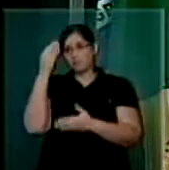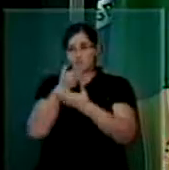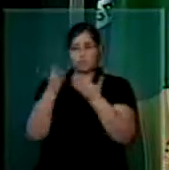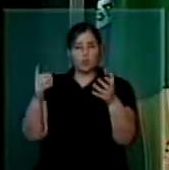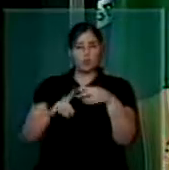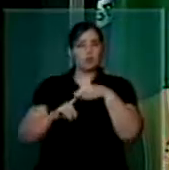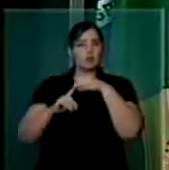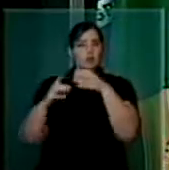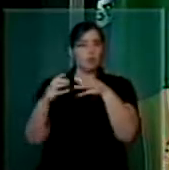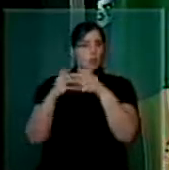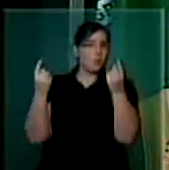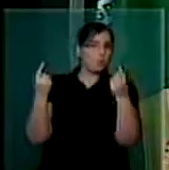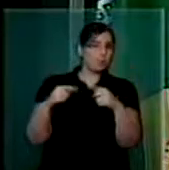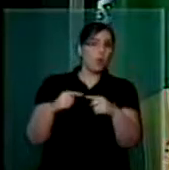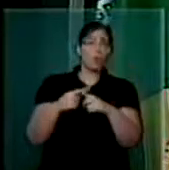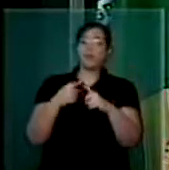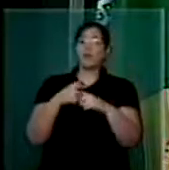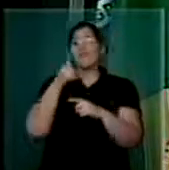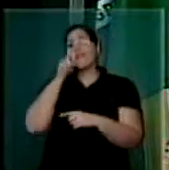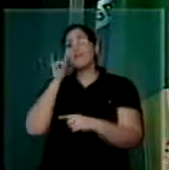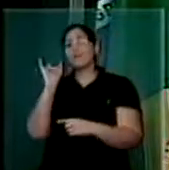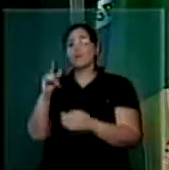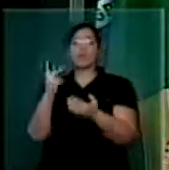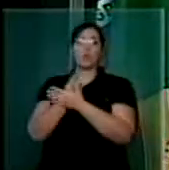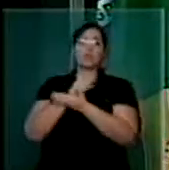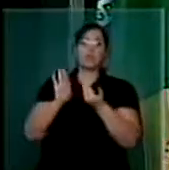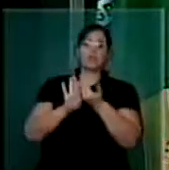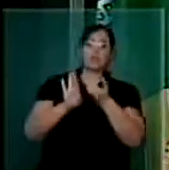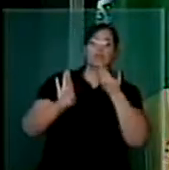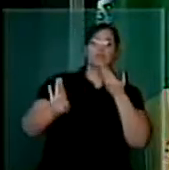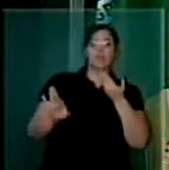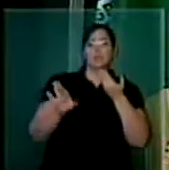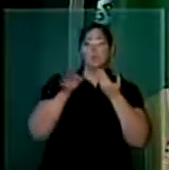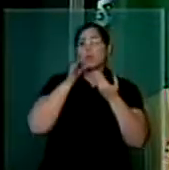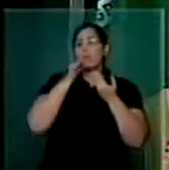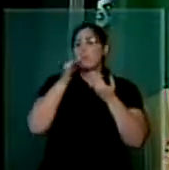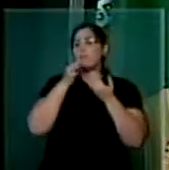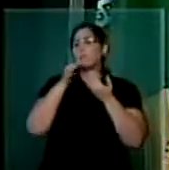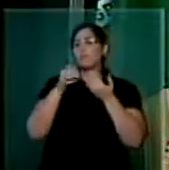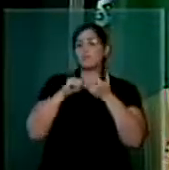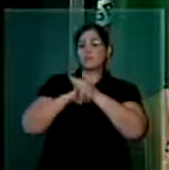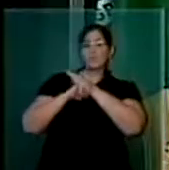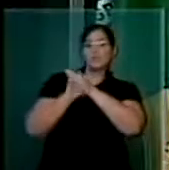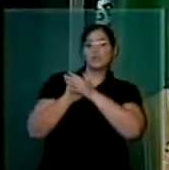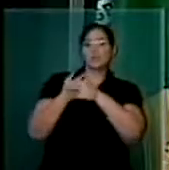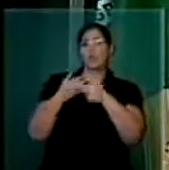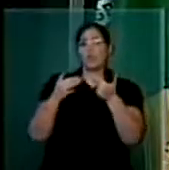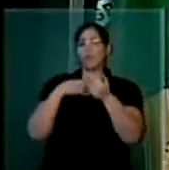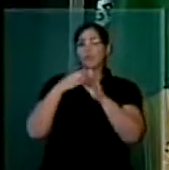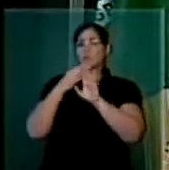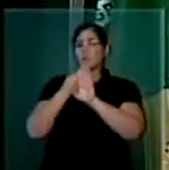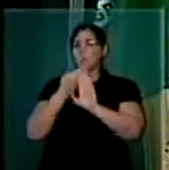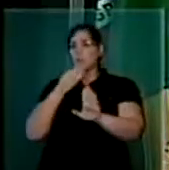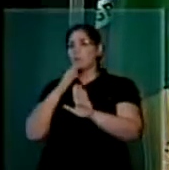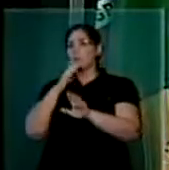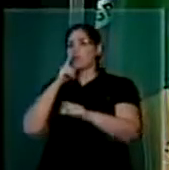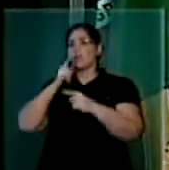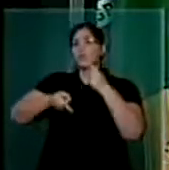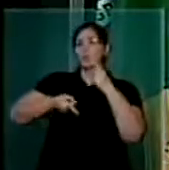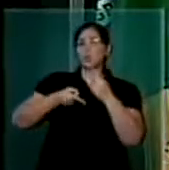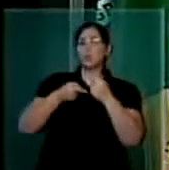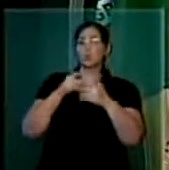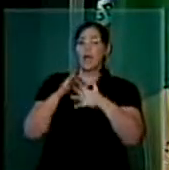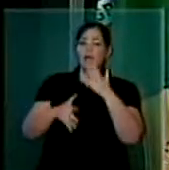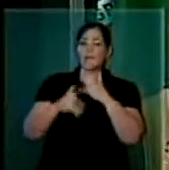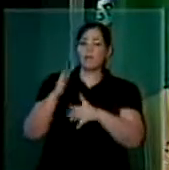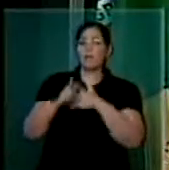da oposição que não fiquem nessa posição obscurantista de censura, de impedir que o